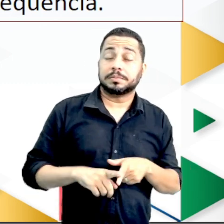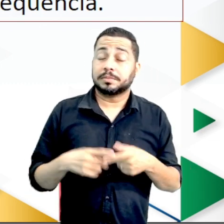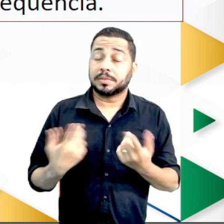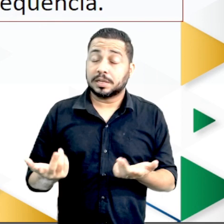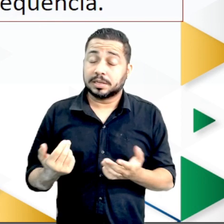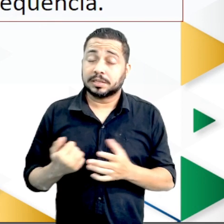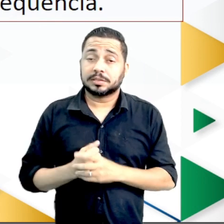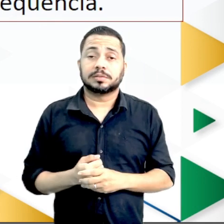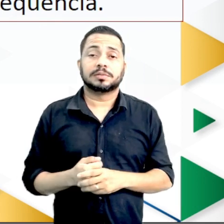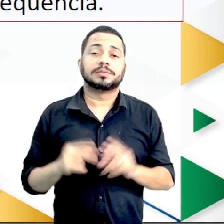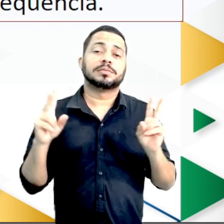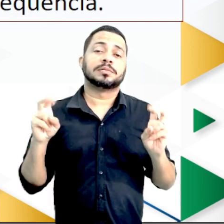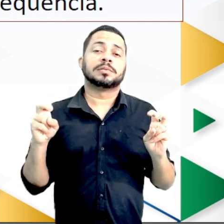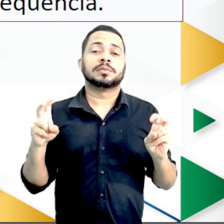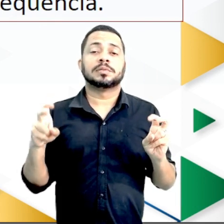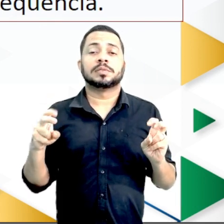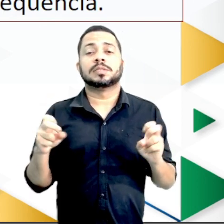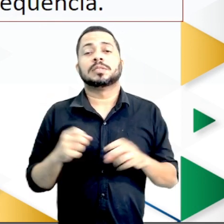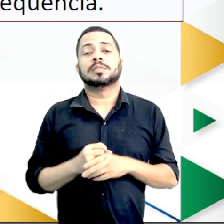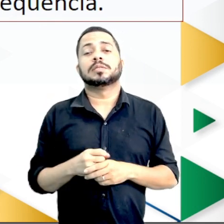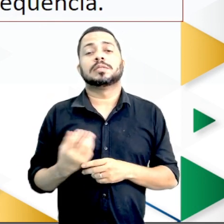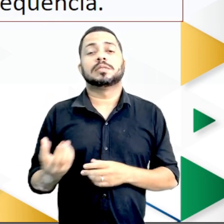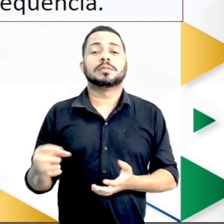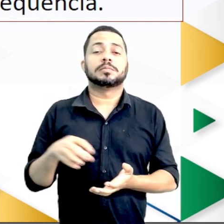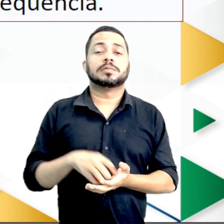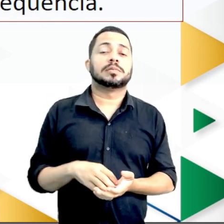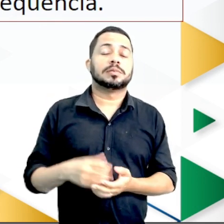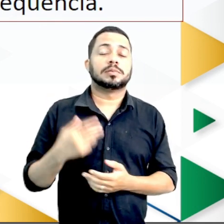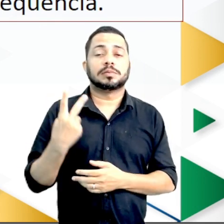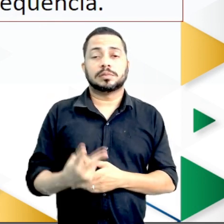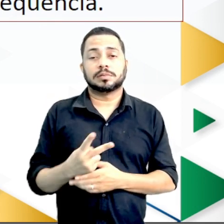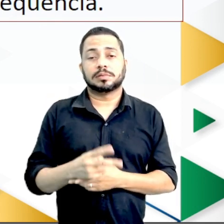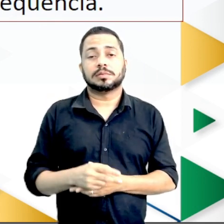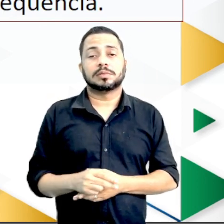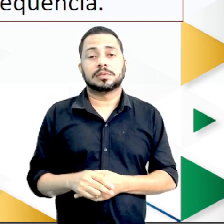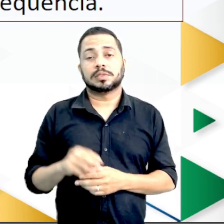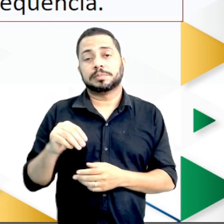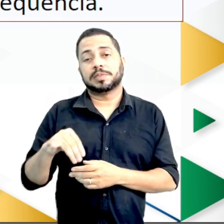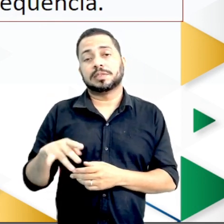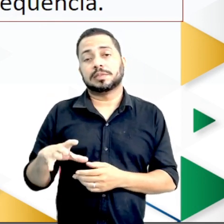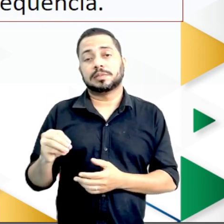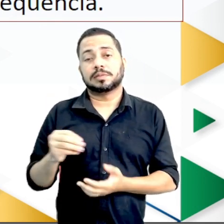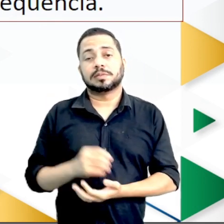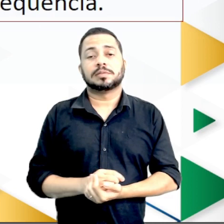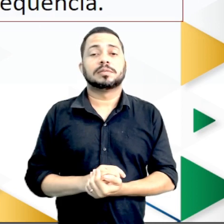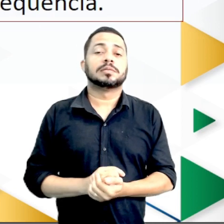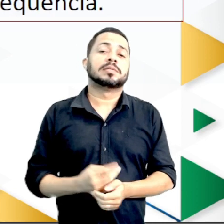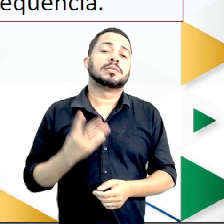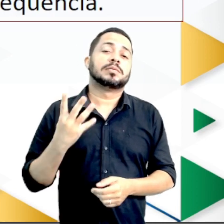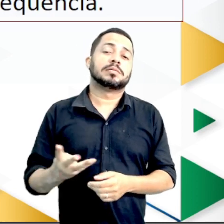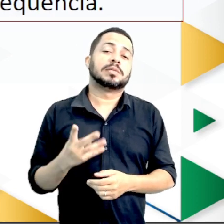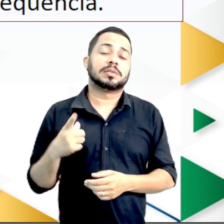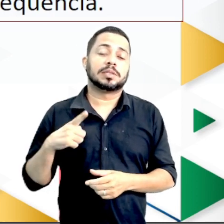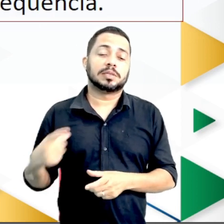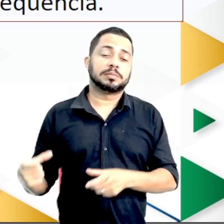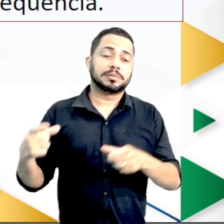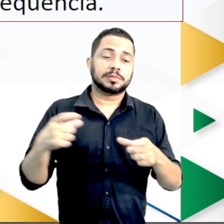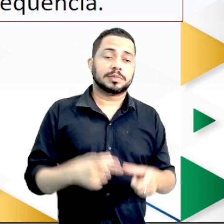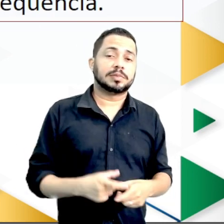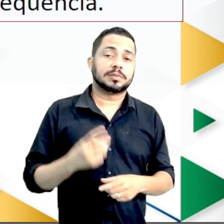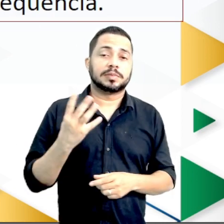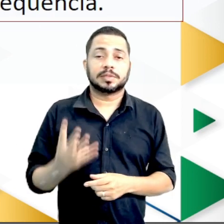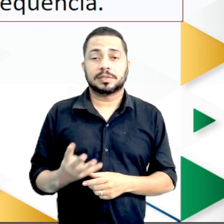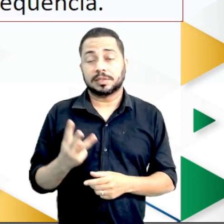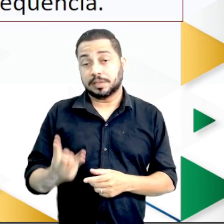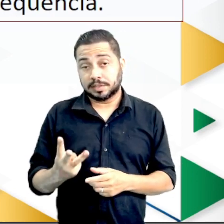o termo na posição 2 é meio, tá vendo? O termo 4 está na posição 3.